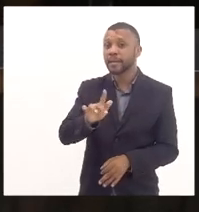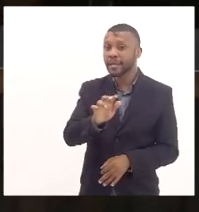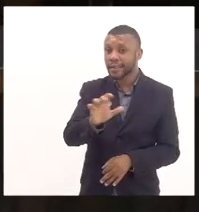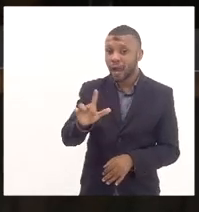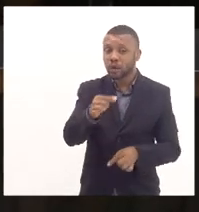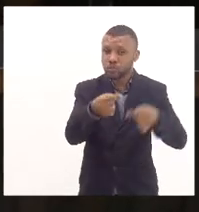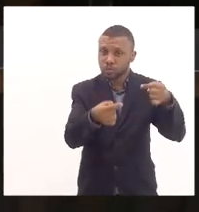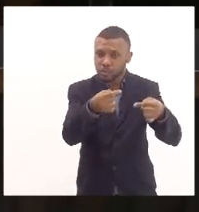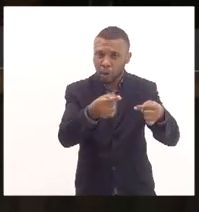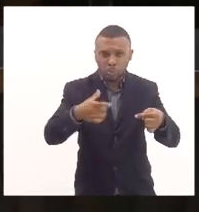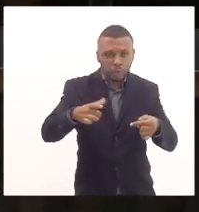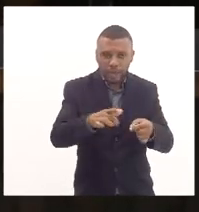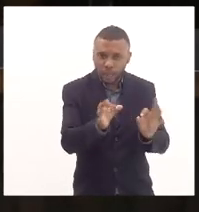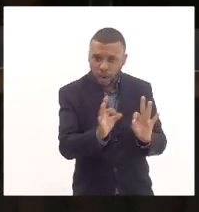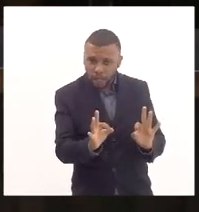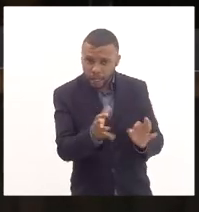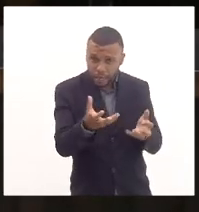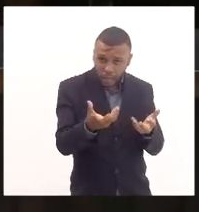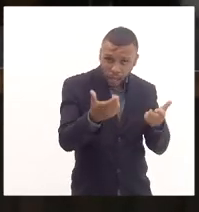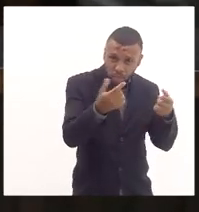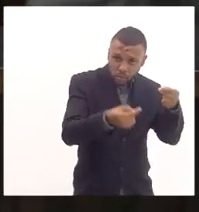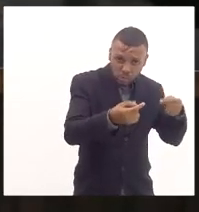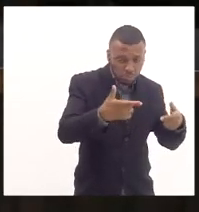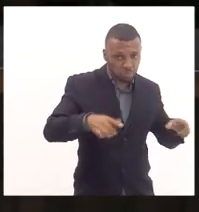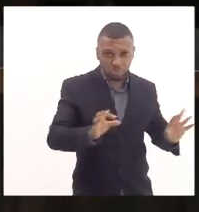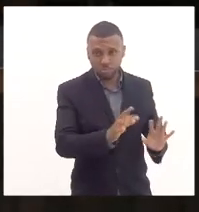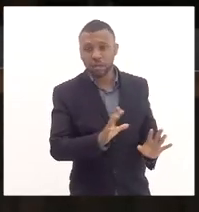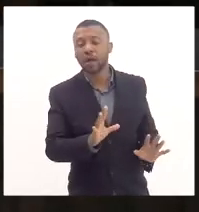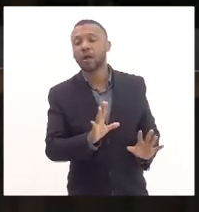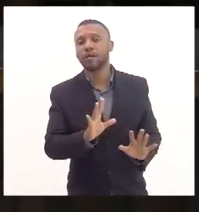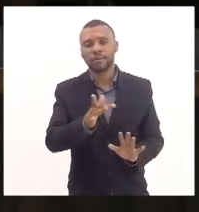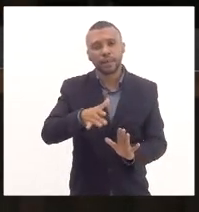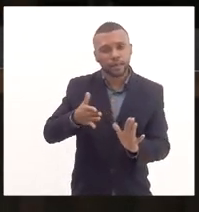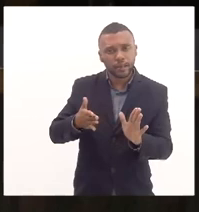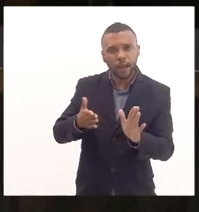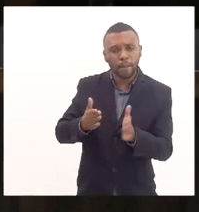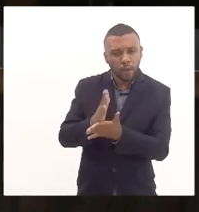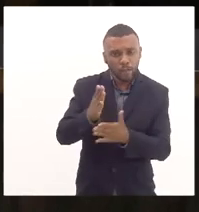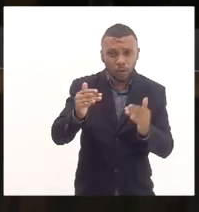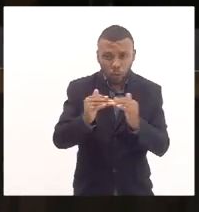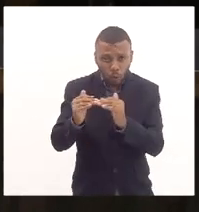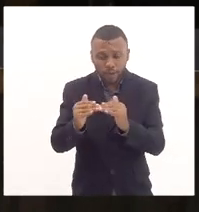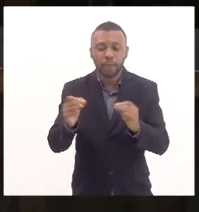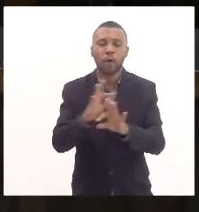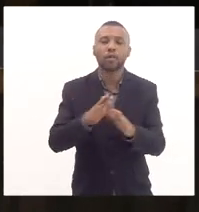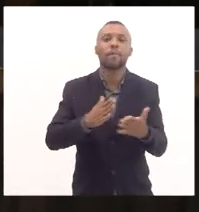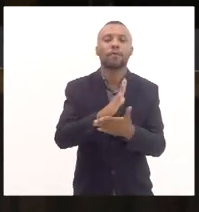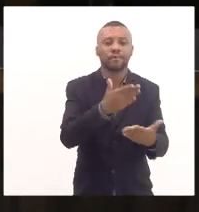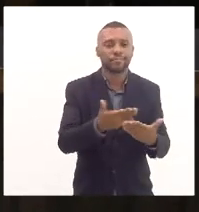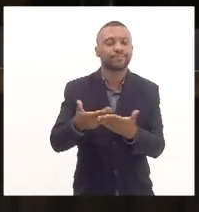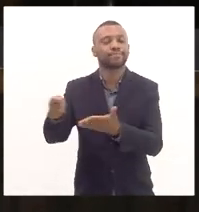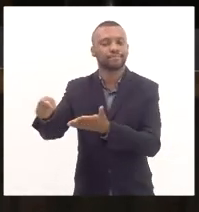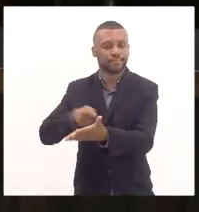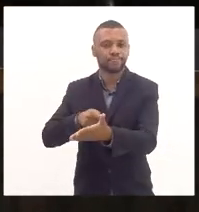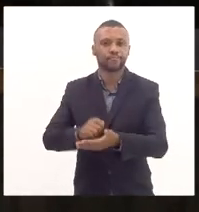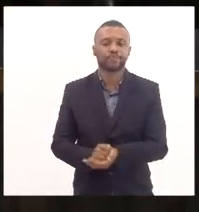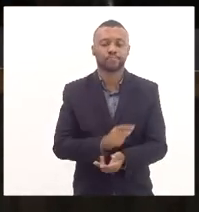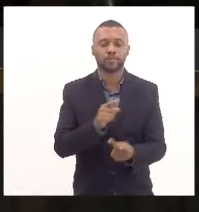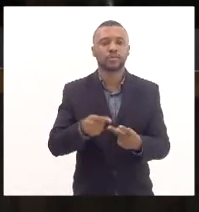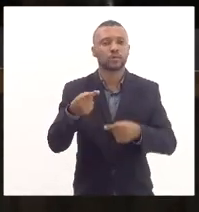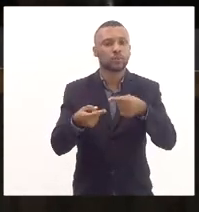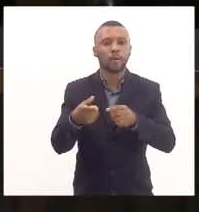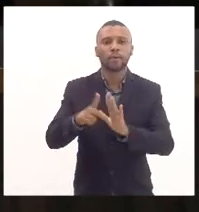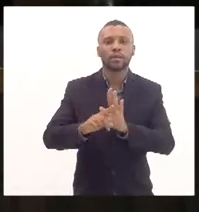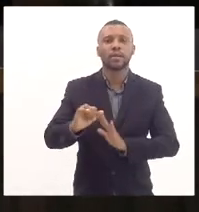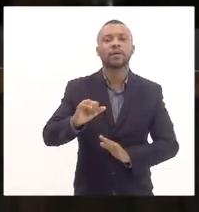em novembro daquele discutir isso é a da discussão e votação seus que aprovam permaneçam Como estão aprovado vai autógrafo segunda